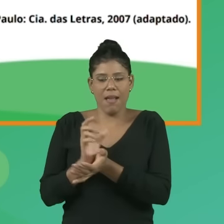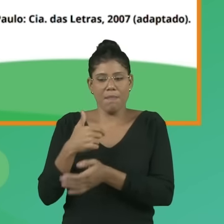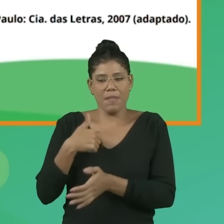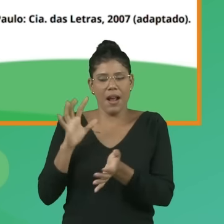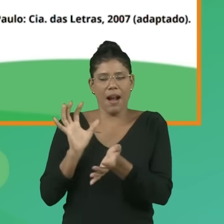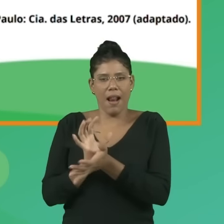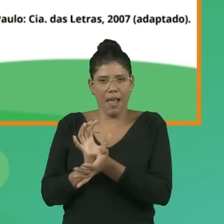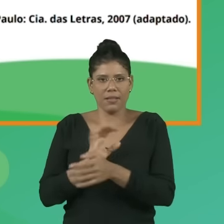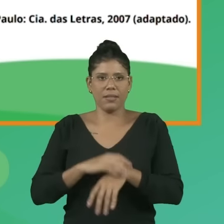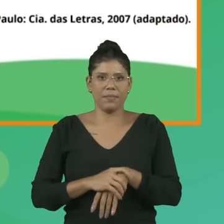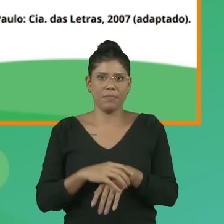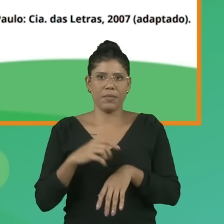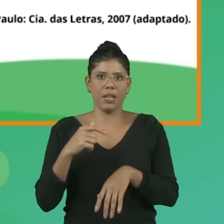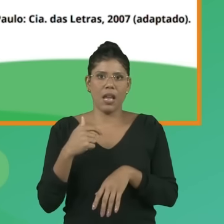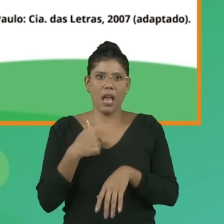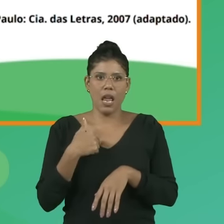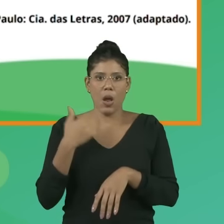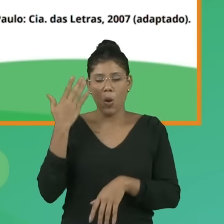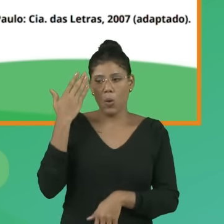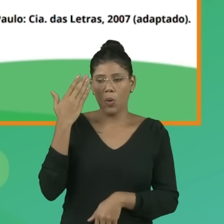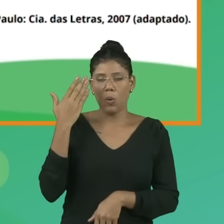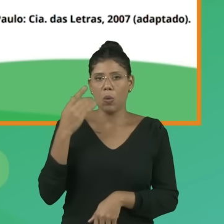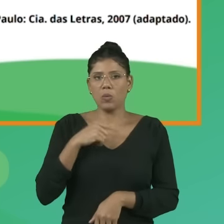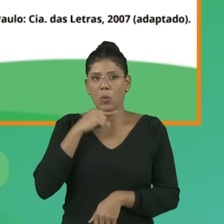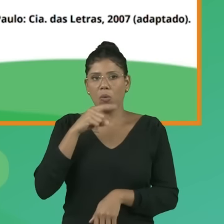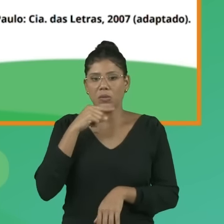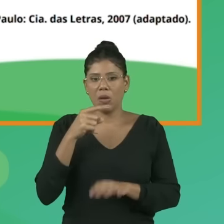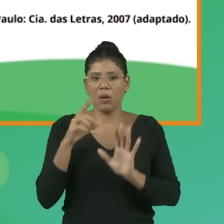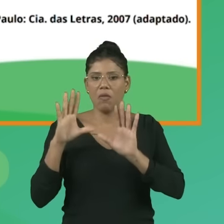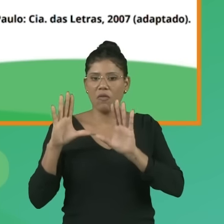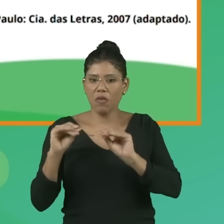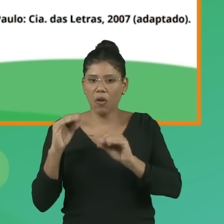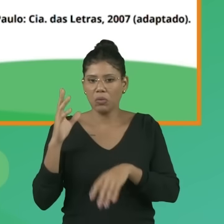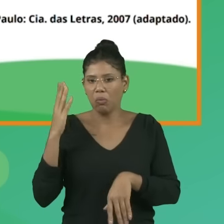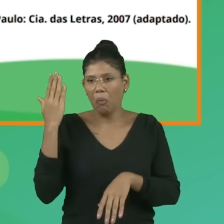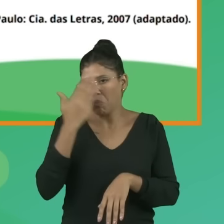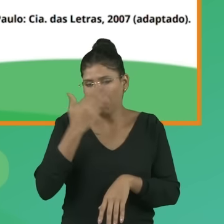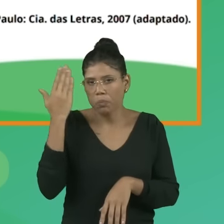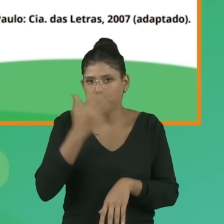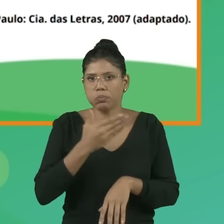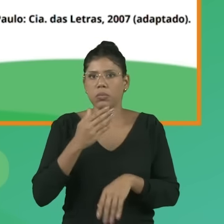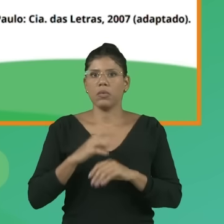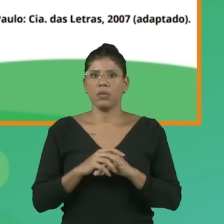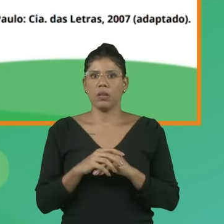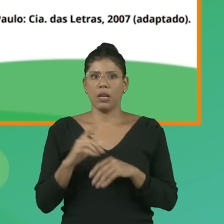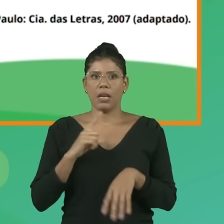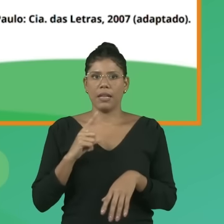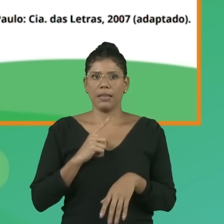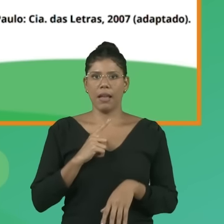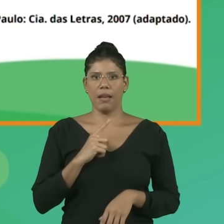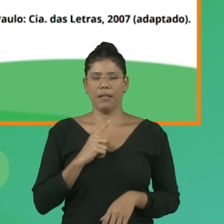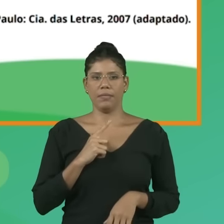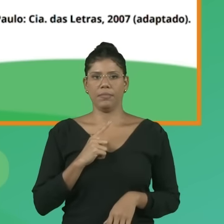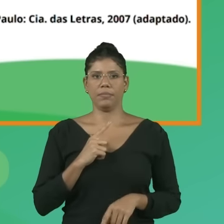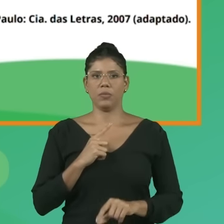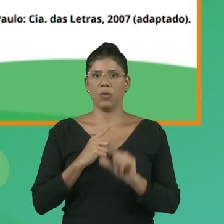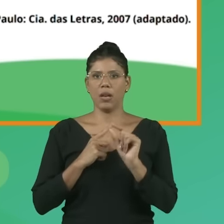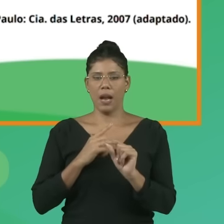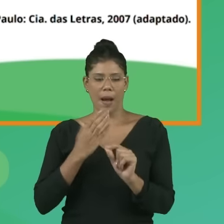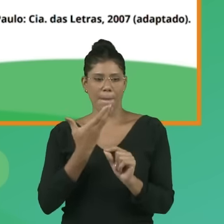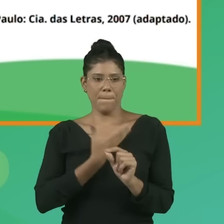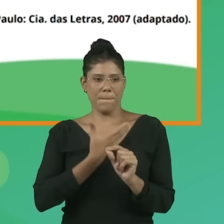canto esquerdo, não dá para me ver na foto. Da esquerda para a direita, Goulnaz, Mashid, Narim e